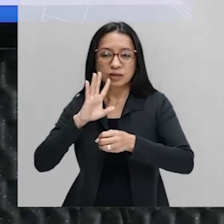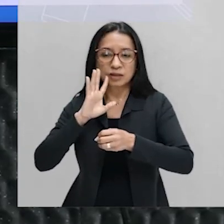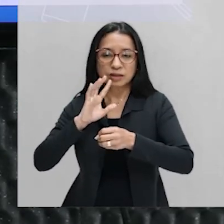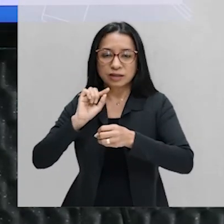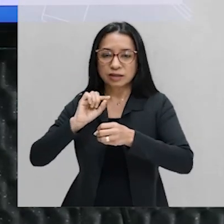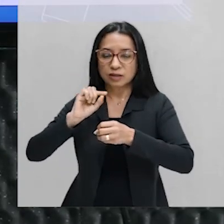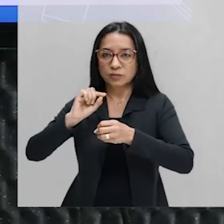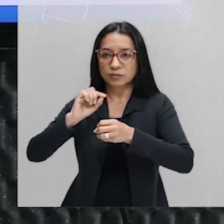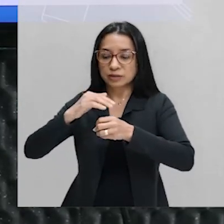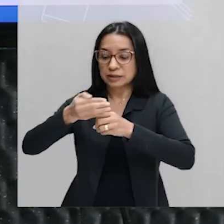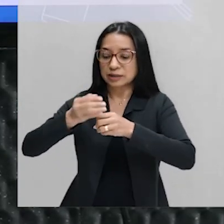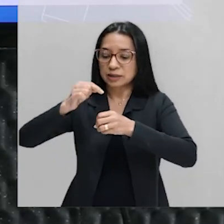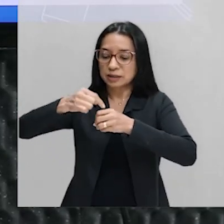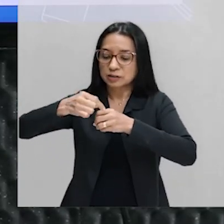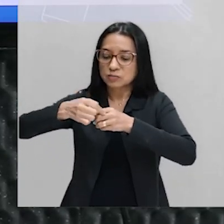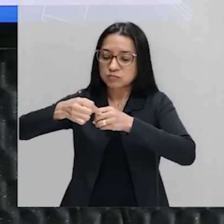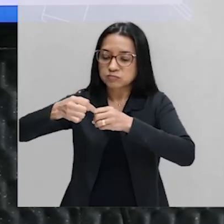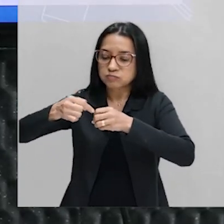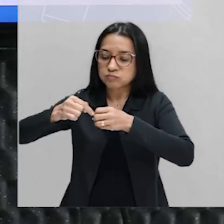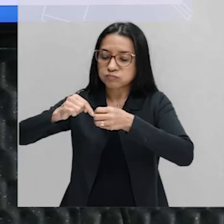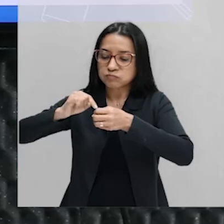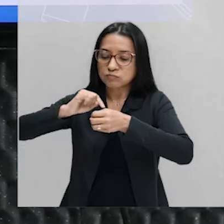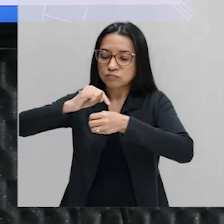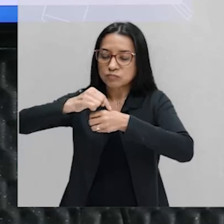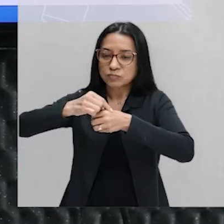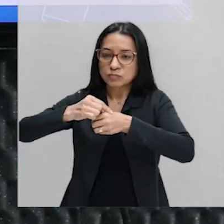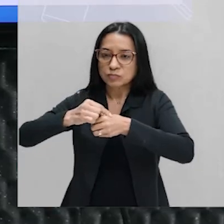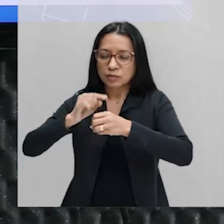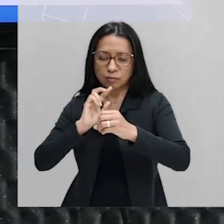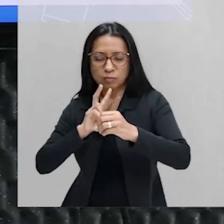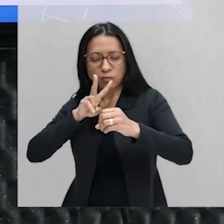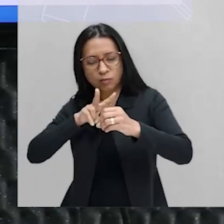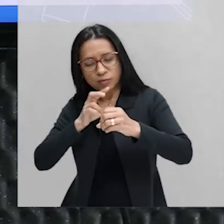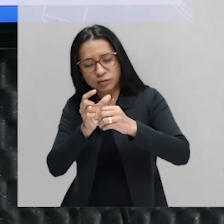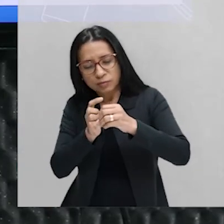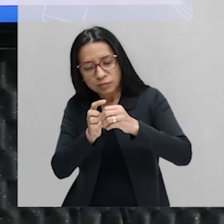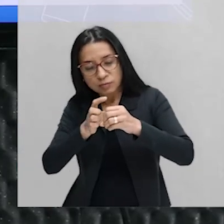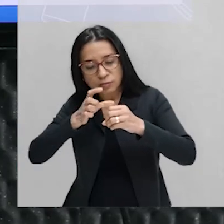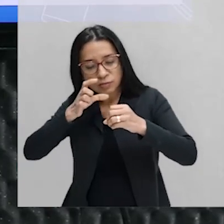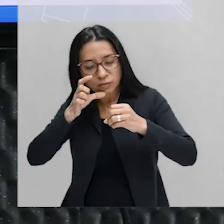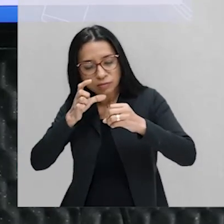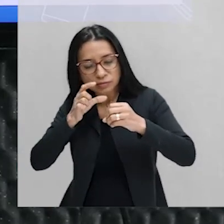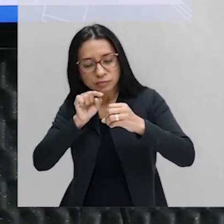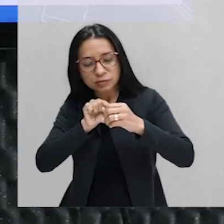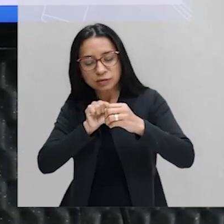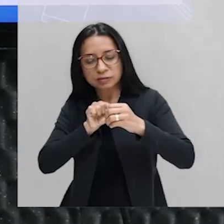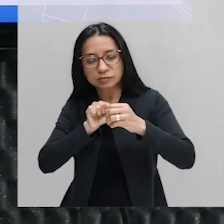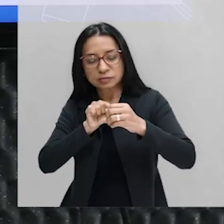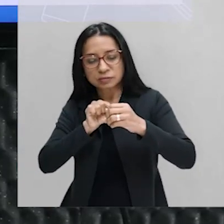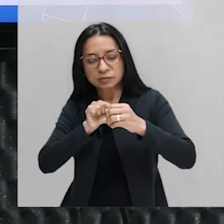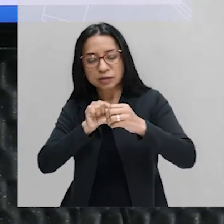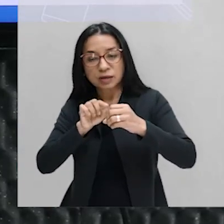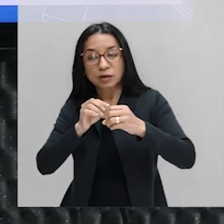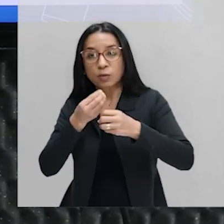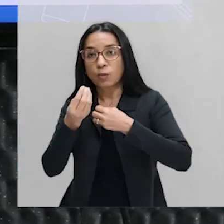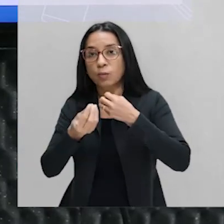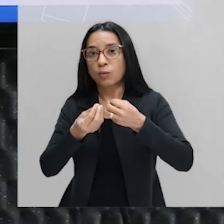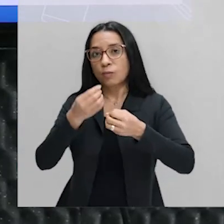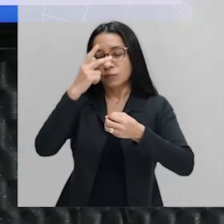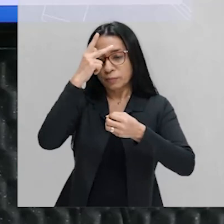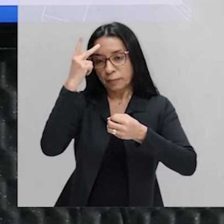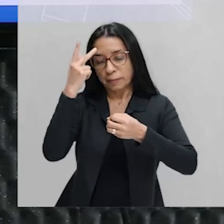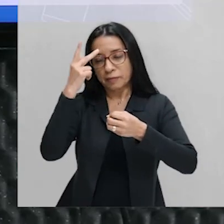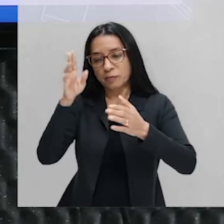pequenos furos. Você já parou para observar? Pega um ovo assim, olha de perto, percebe que é como se alguém tivesse chegado